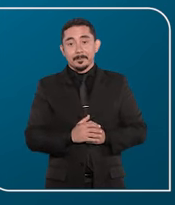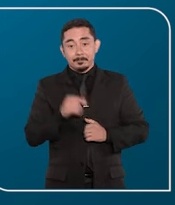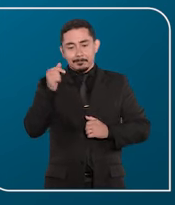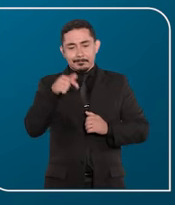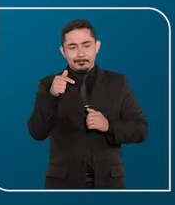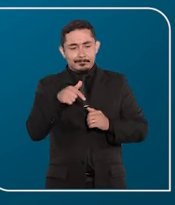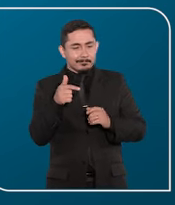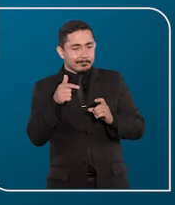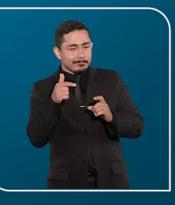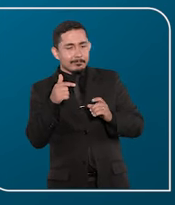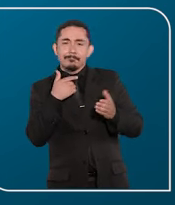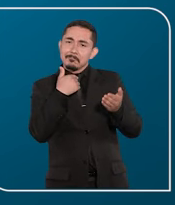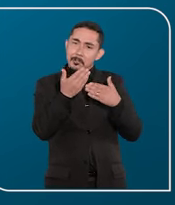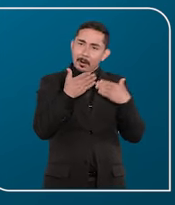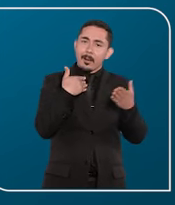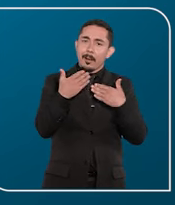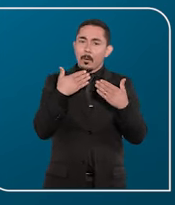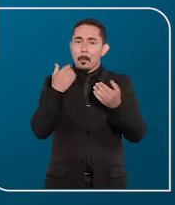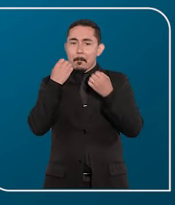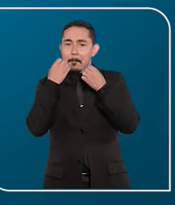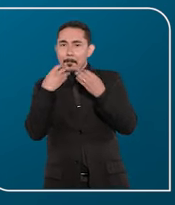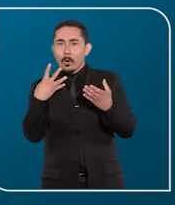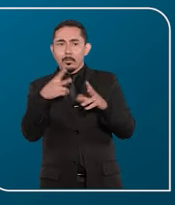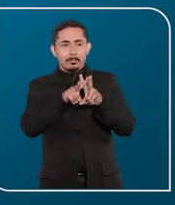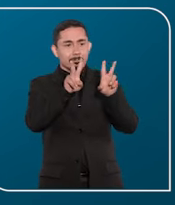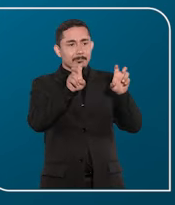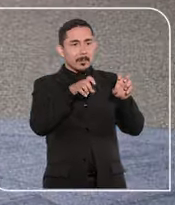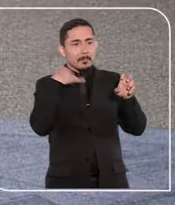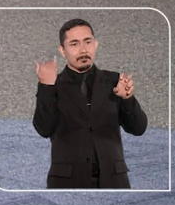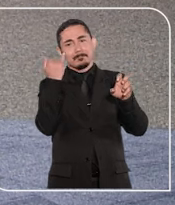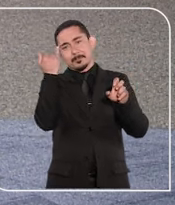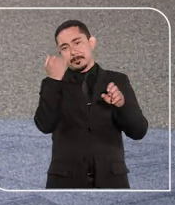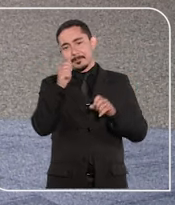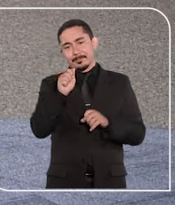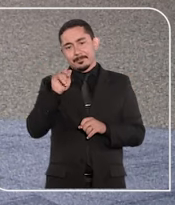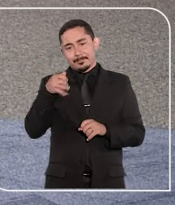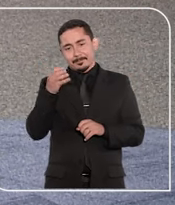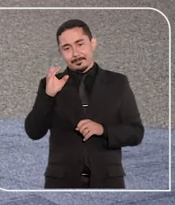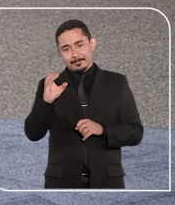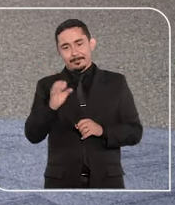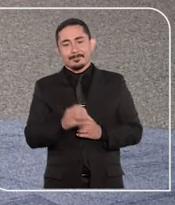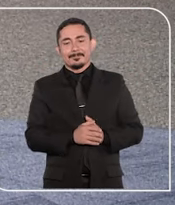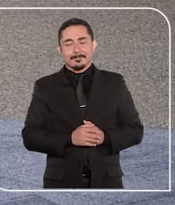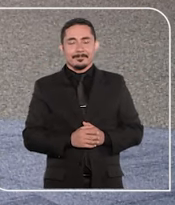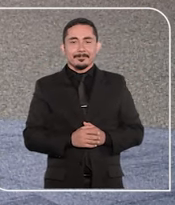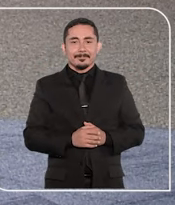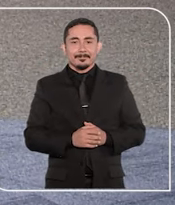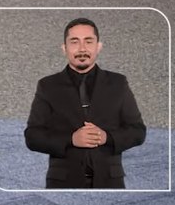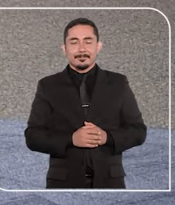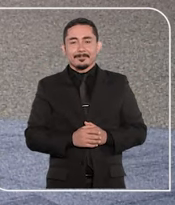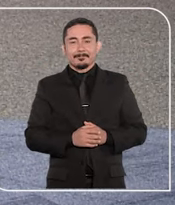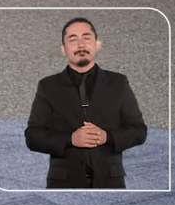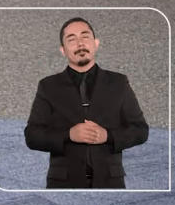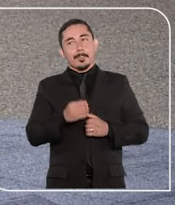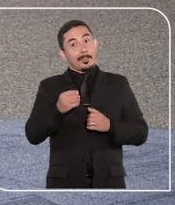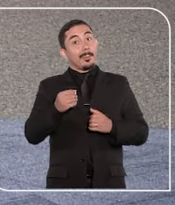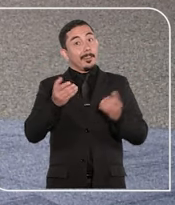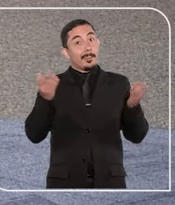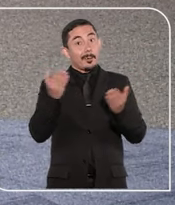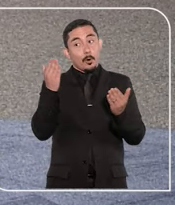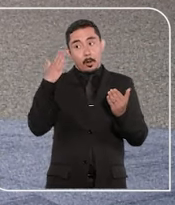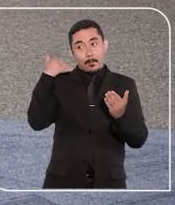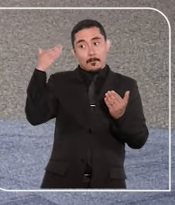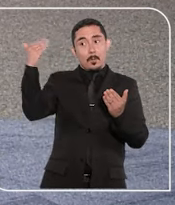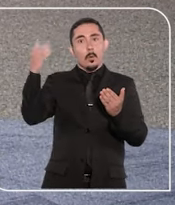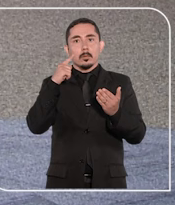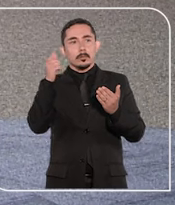papo, nesse diálogo sobre algo tão interessante como é a advocacia. É sim, vamos sim para ambos os famosos das redes sociais e os internautas. Não me